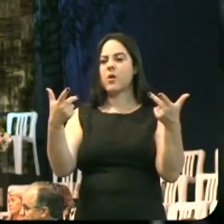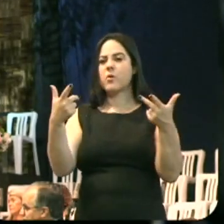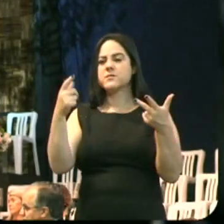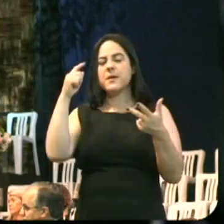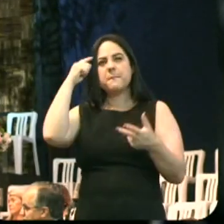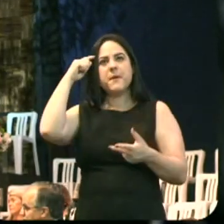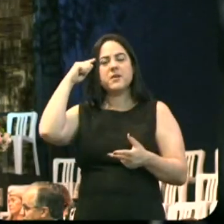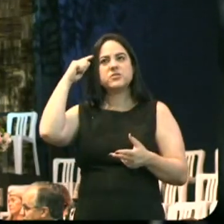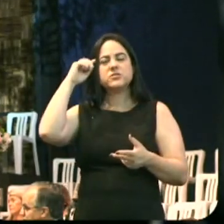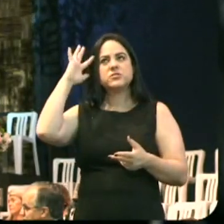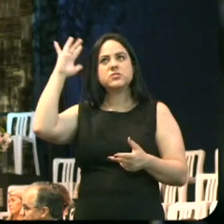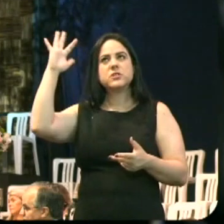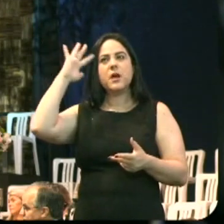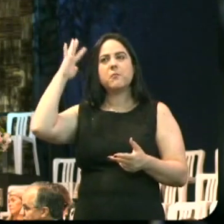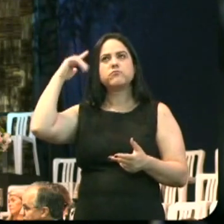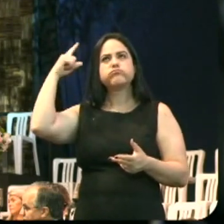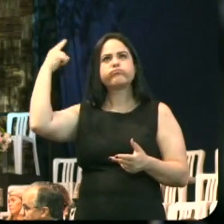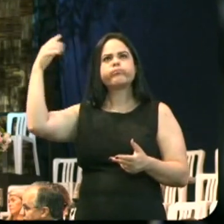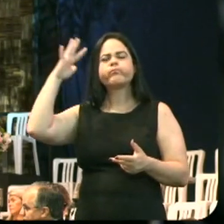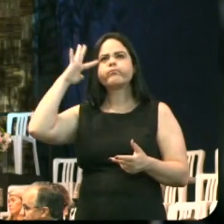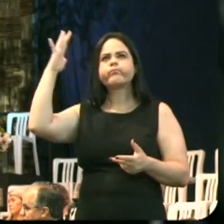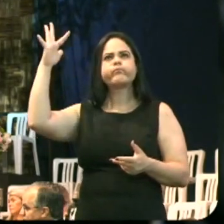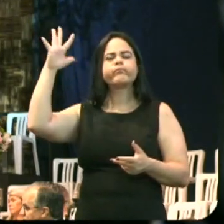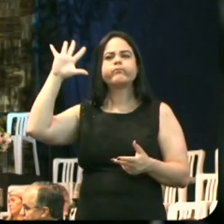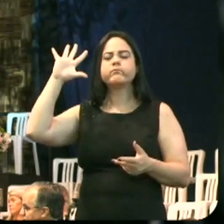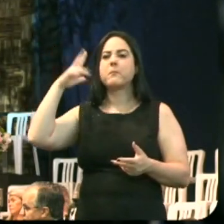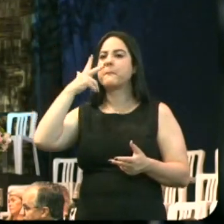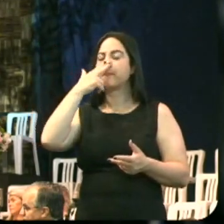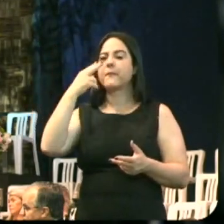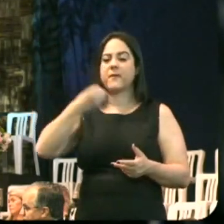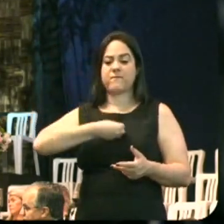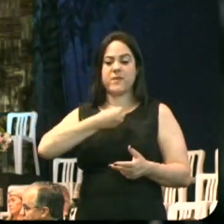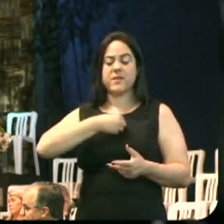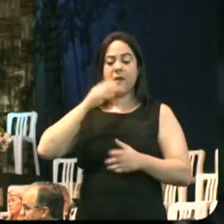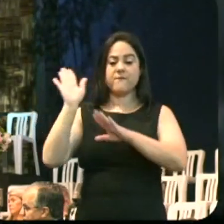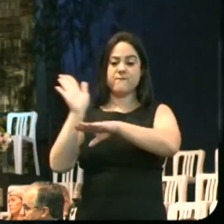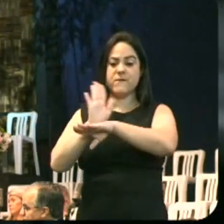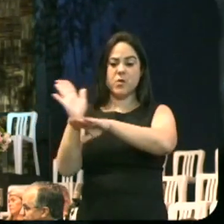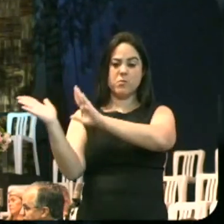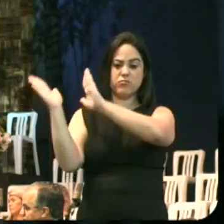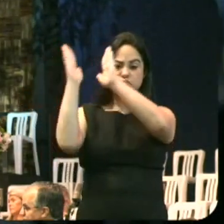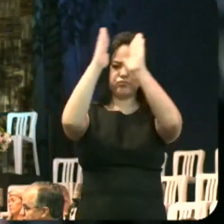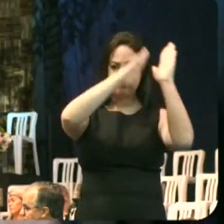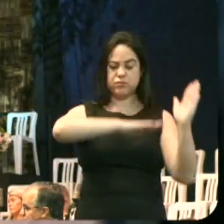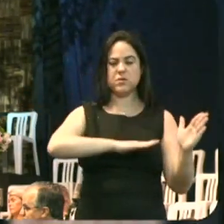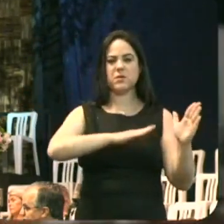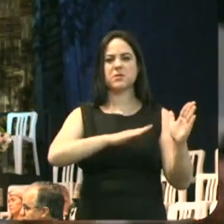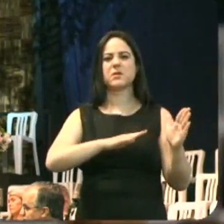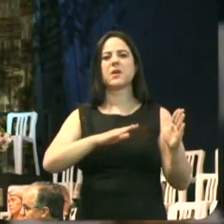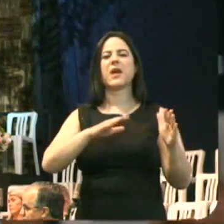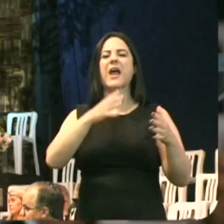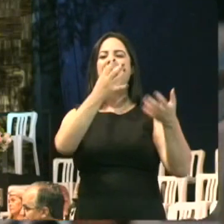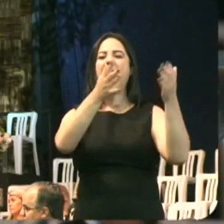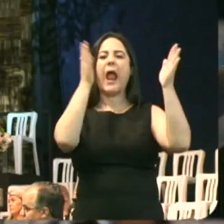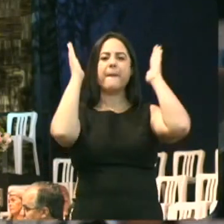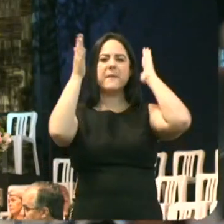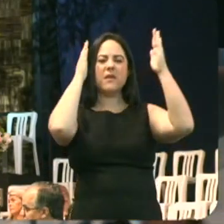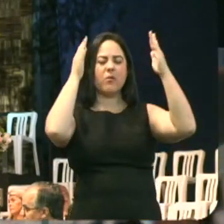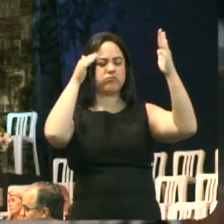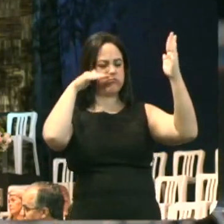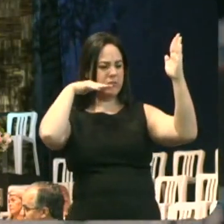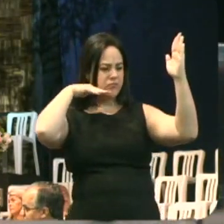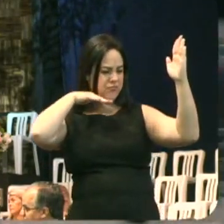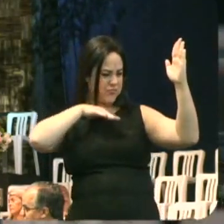pudesse passar tão rápido na mente da gente. Eu estava vendo, ele entrou debaixo de um caminhão, o carro dele